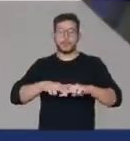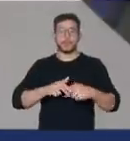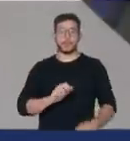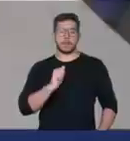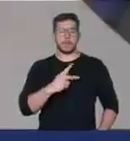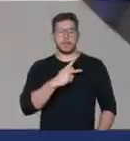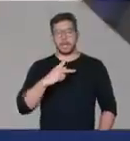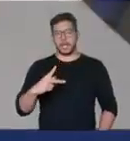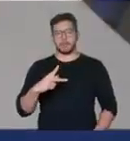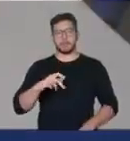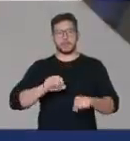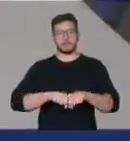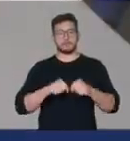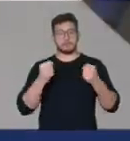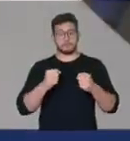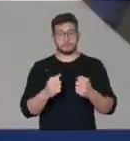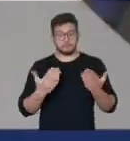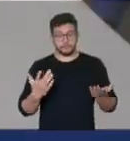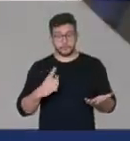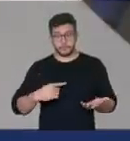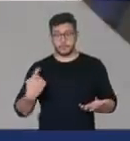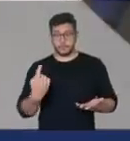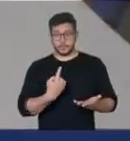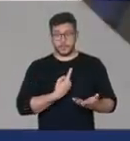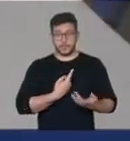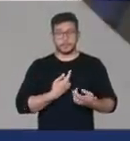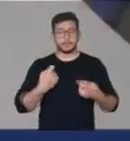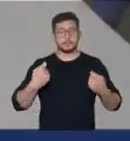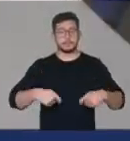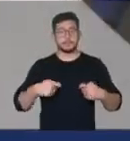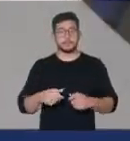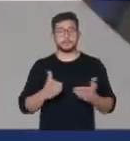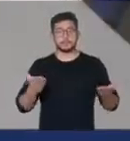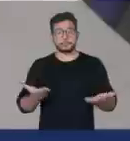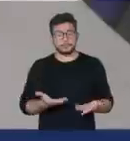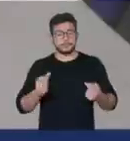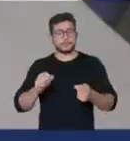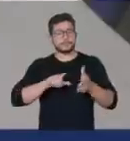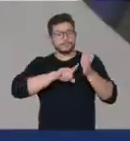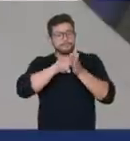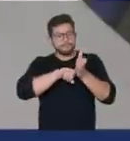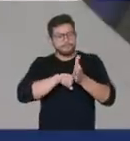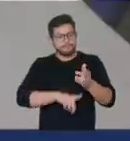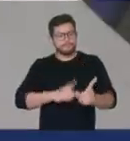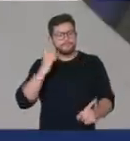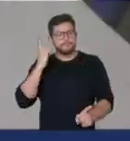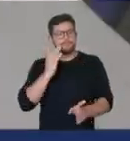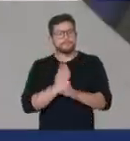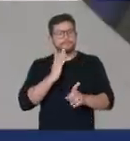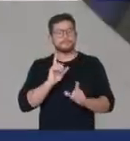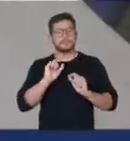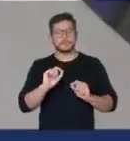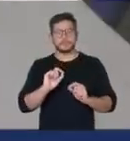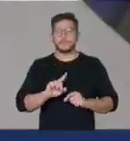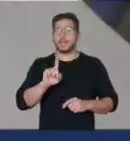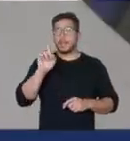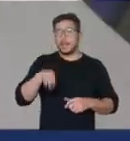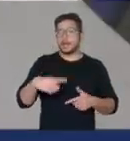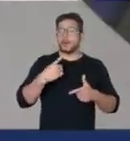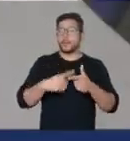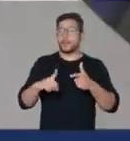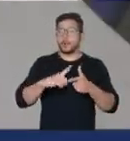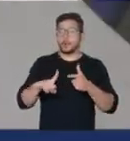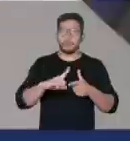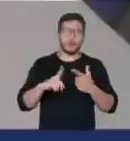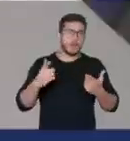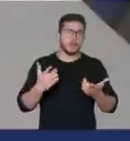estava funcionando. Então, a gente precisa realmente agora de uma investigação séria para sabermos se isso foi um pane, um